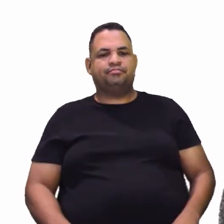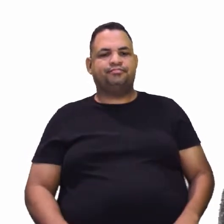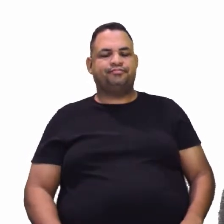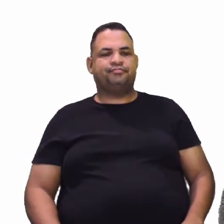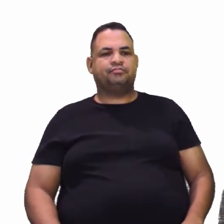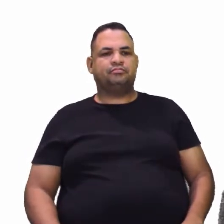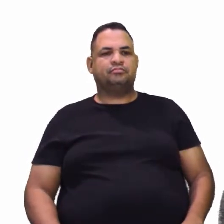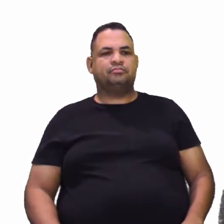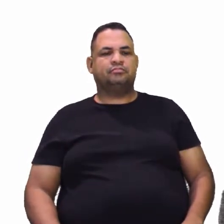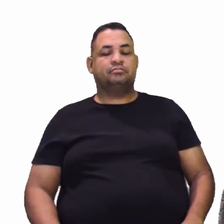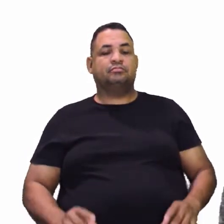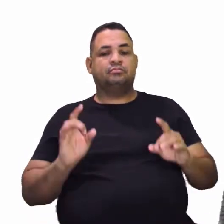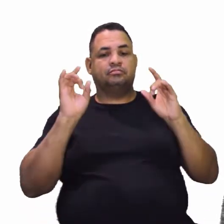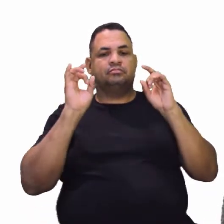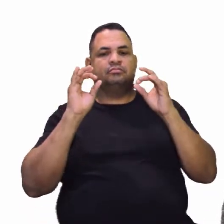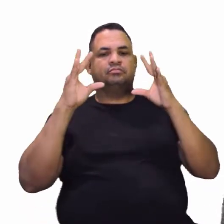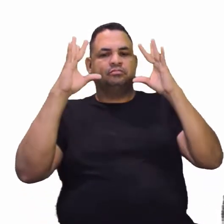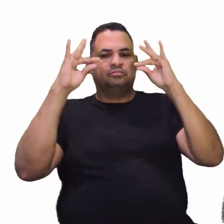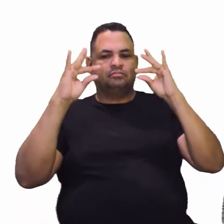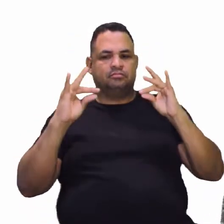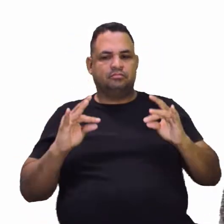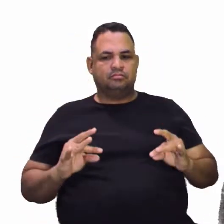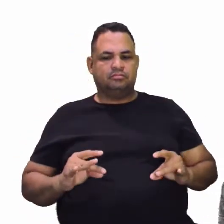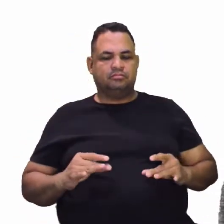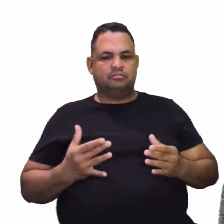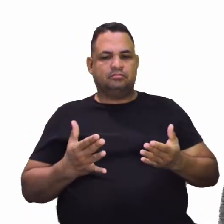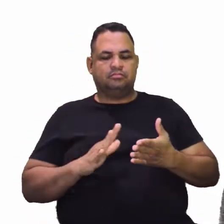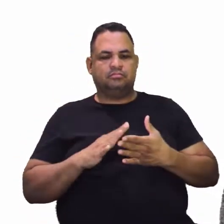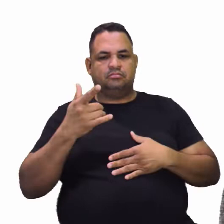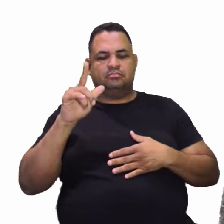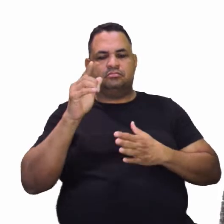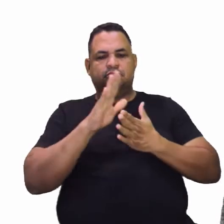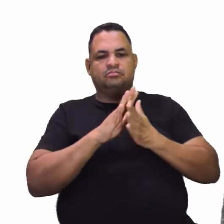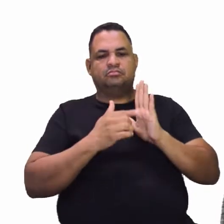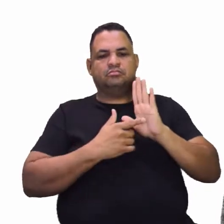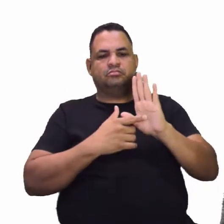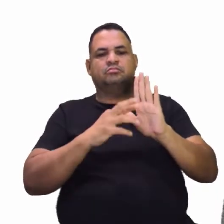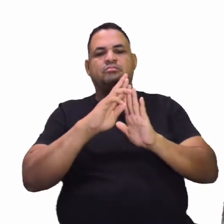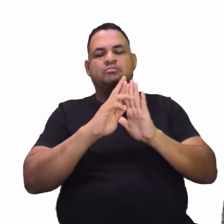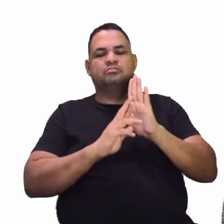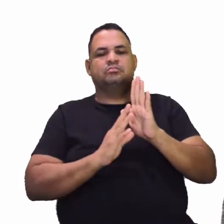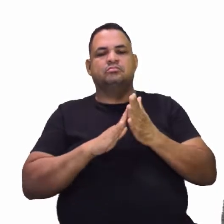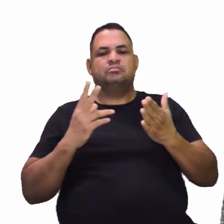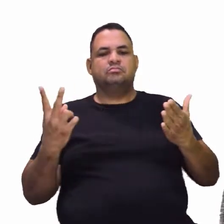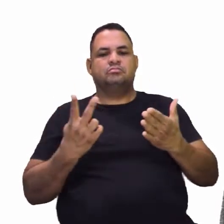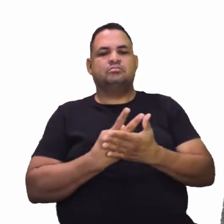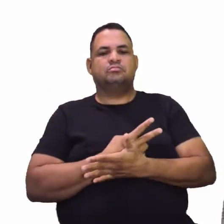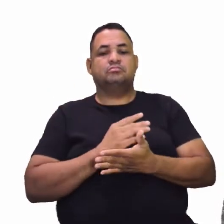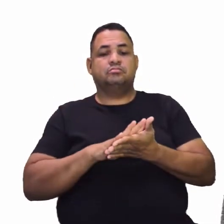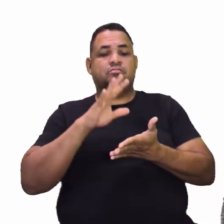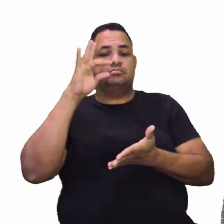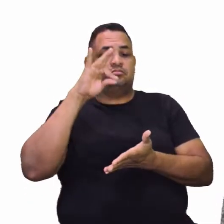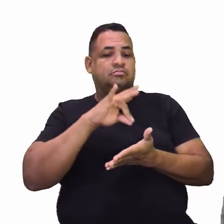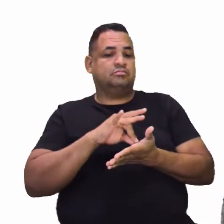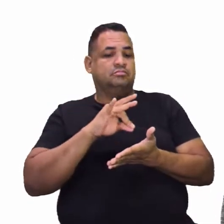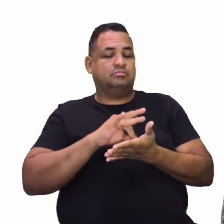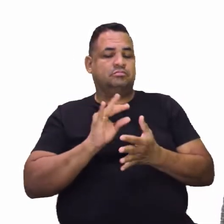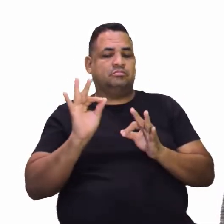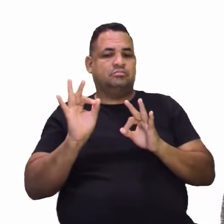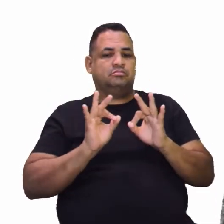Tá? Só que detalhe, essa regra aqui, como outras que eu vou mostrar pra vocês, só vai acontecer na forma